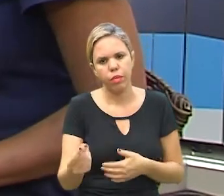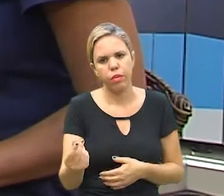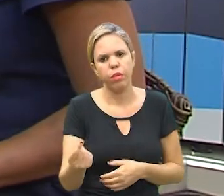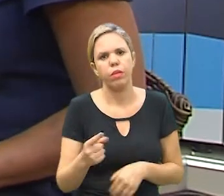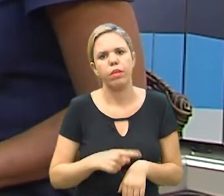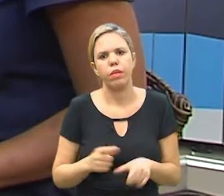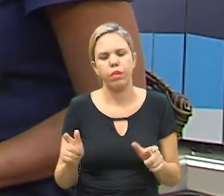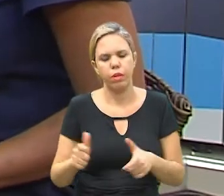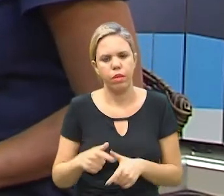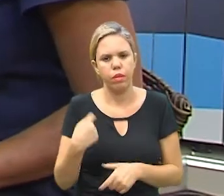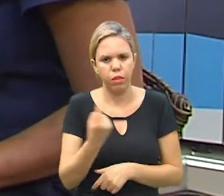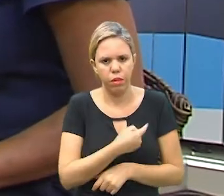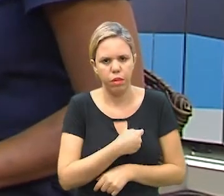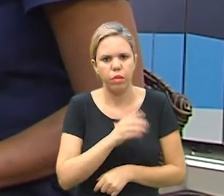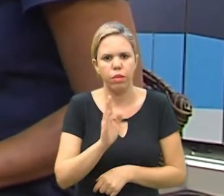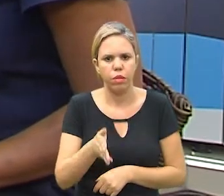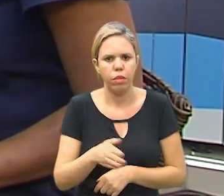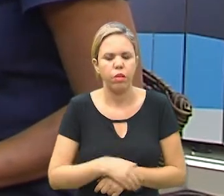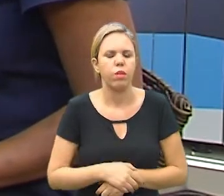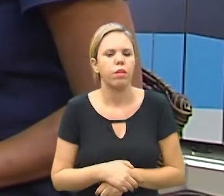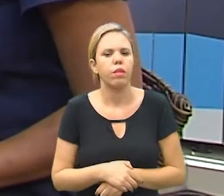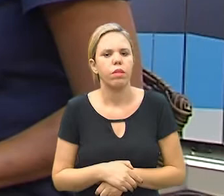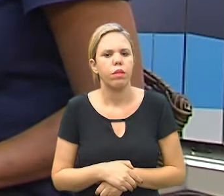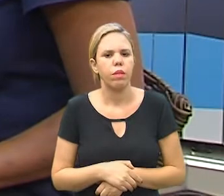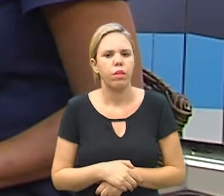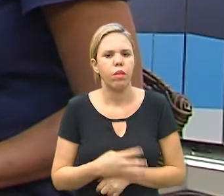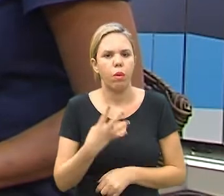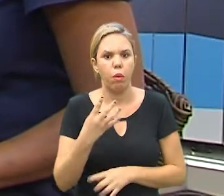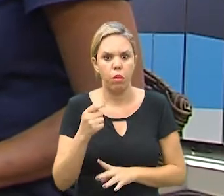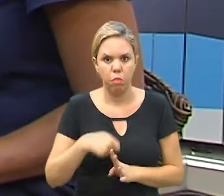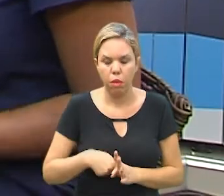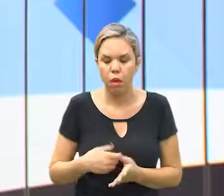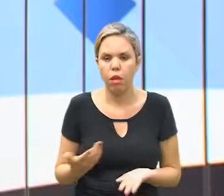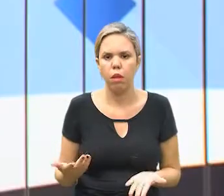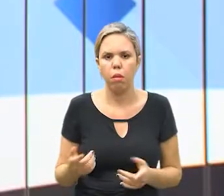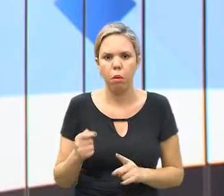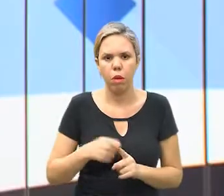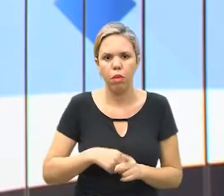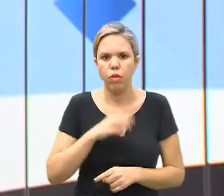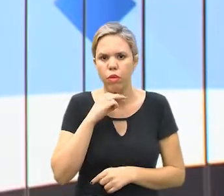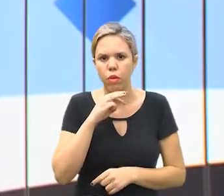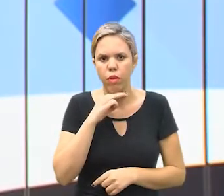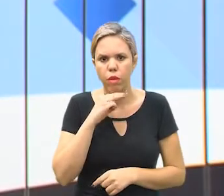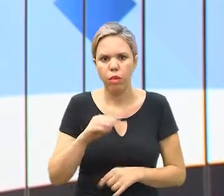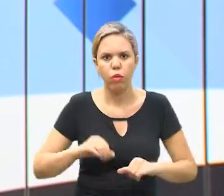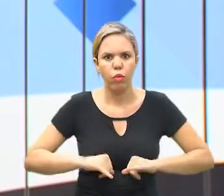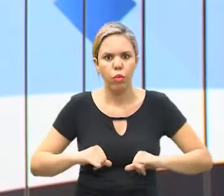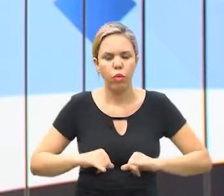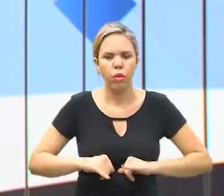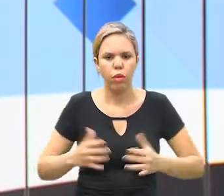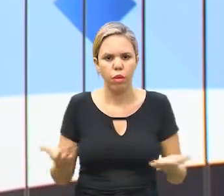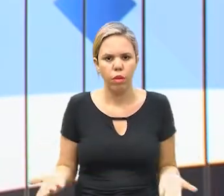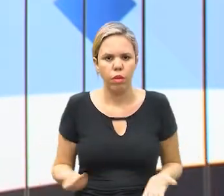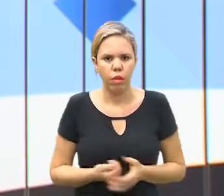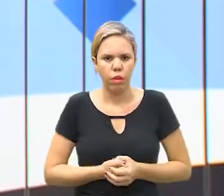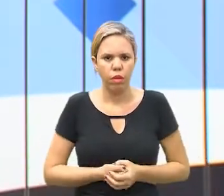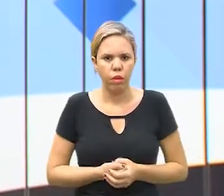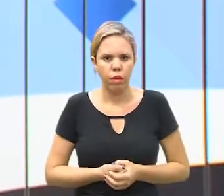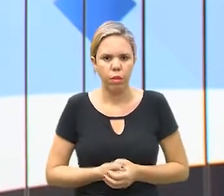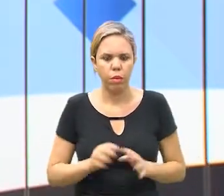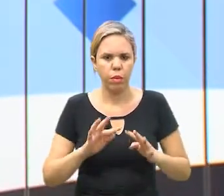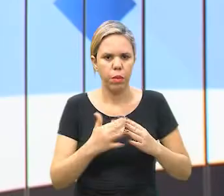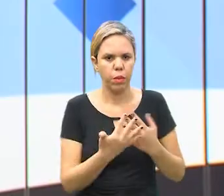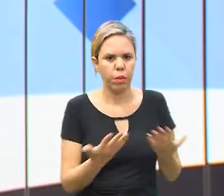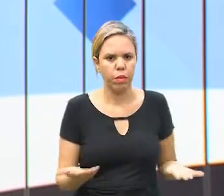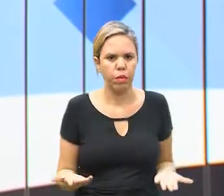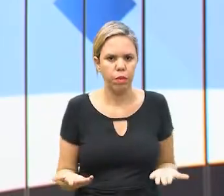menos tempo, mas nós já estamos aí no quarto mês, Desde e março a gente está sofrendo, né, com essa